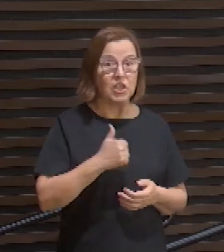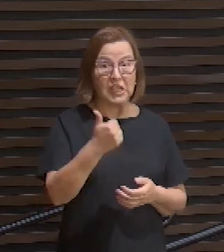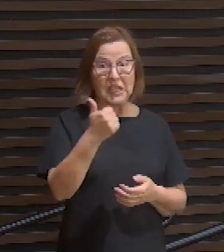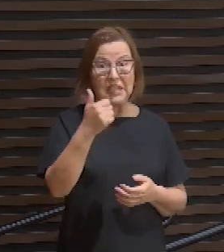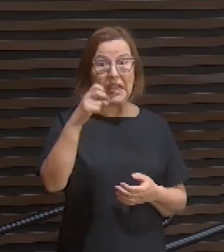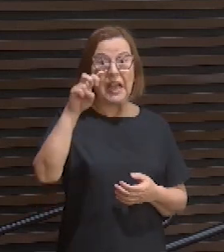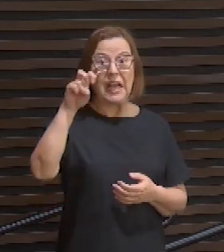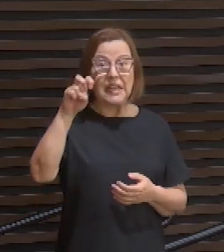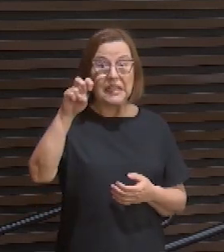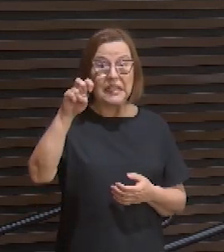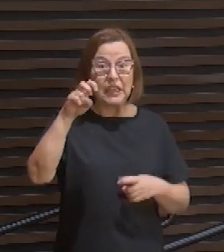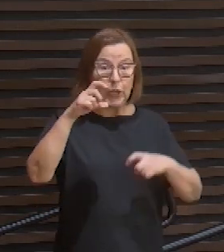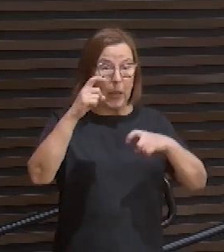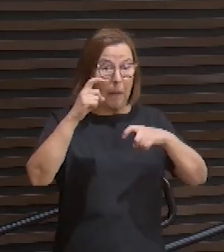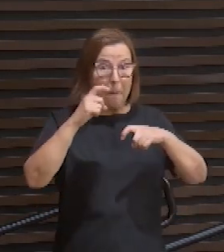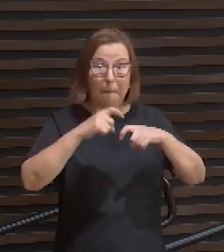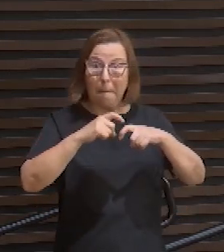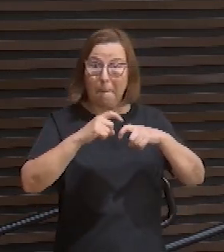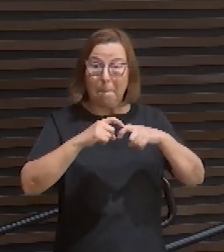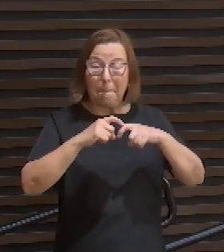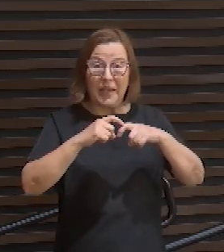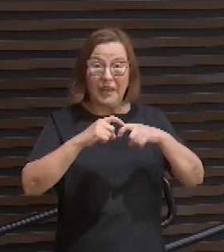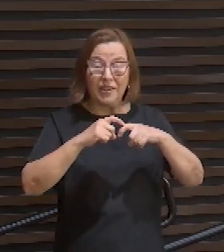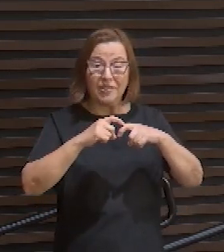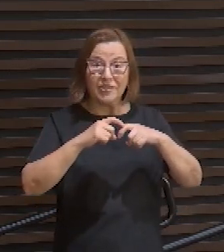futuro promissor pela frente. Acabou.